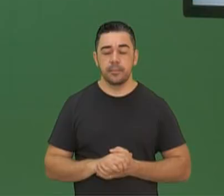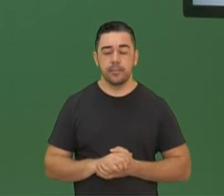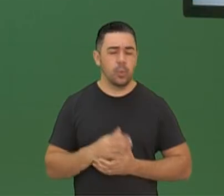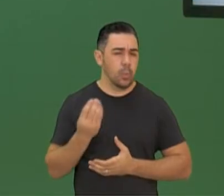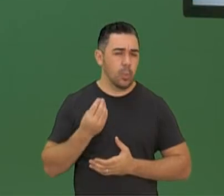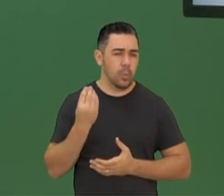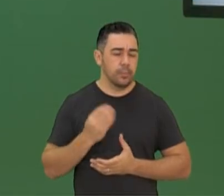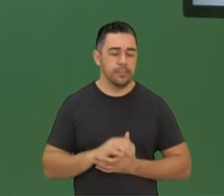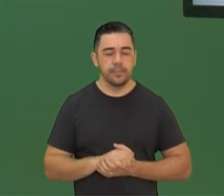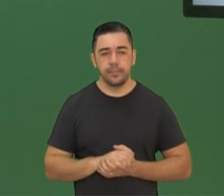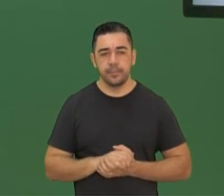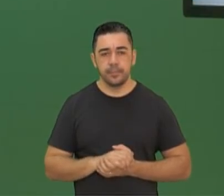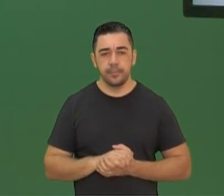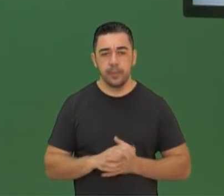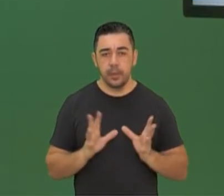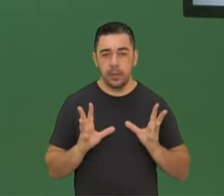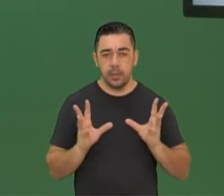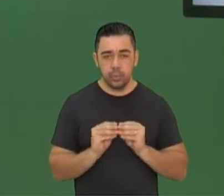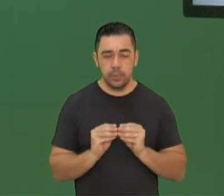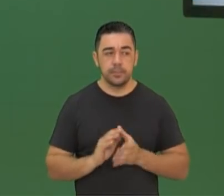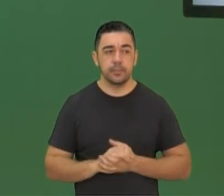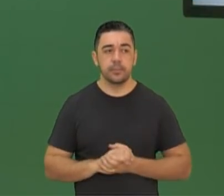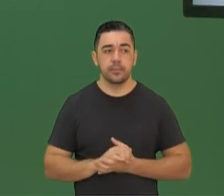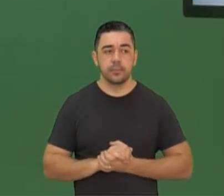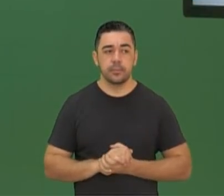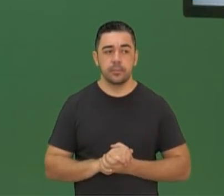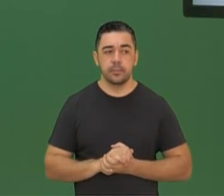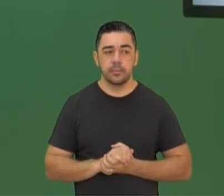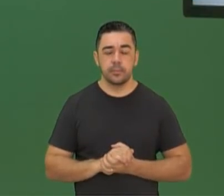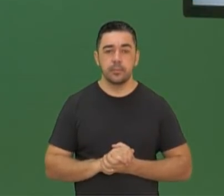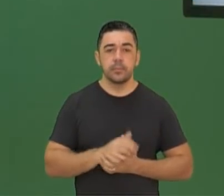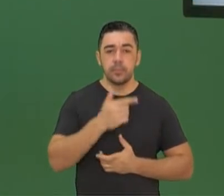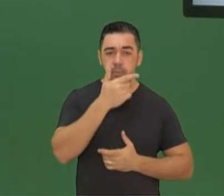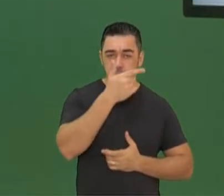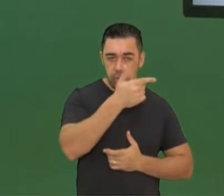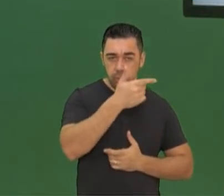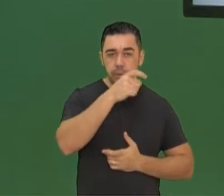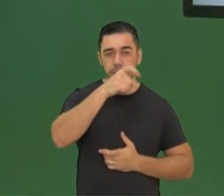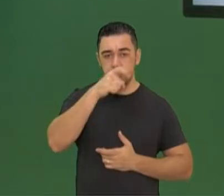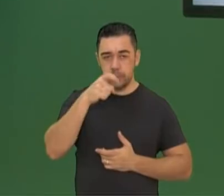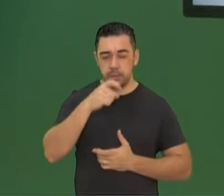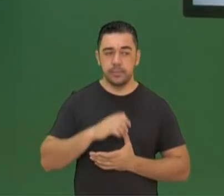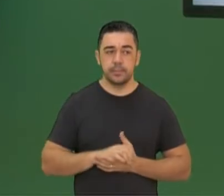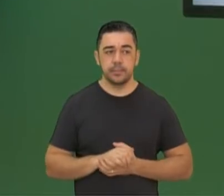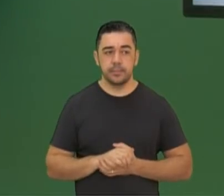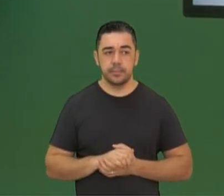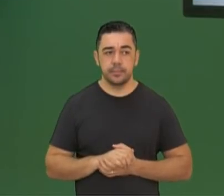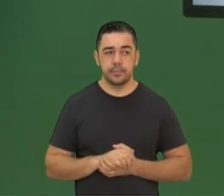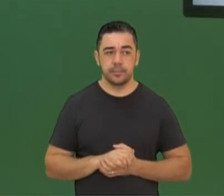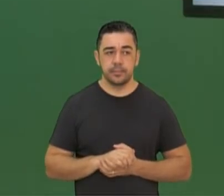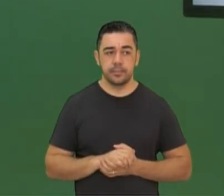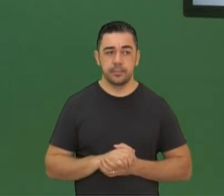Como é que vai ficar agora? Reduzindo os termos semelhantes. 3x menos x, 2x.